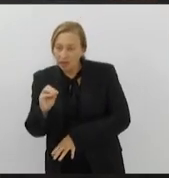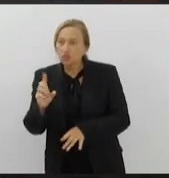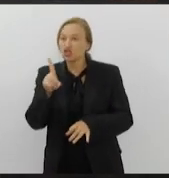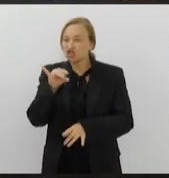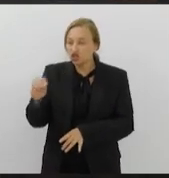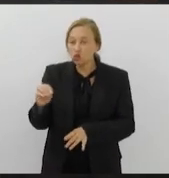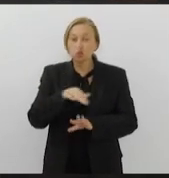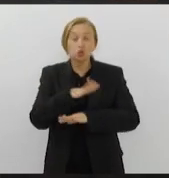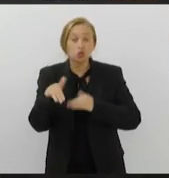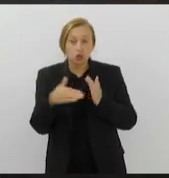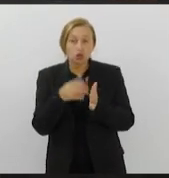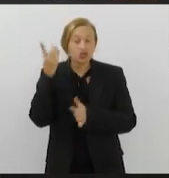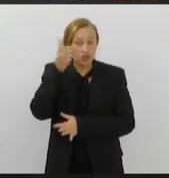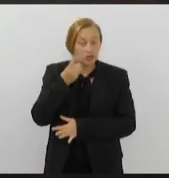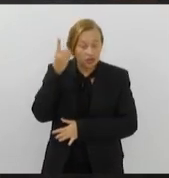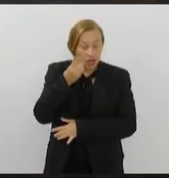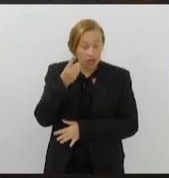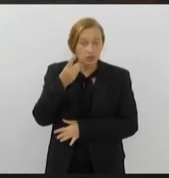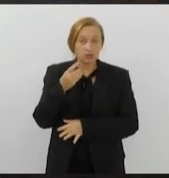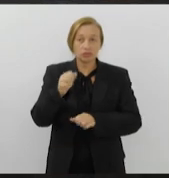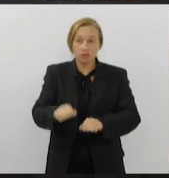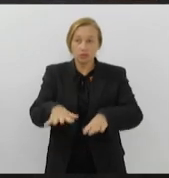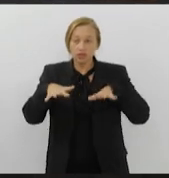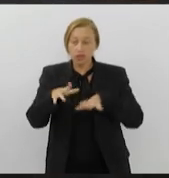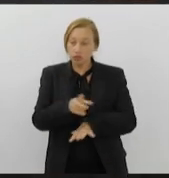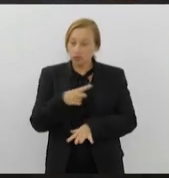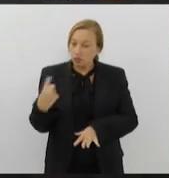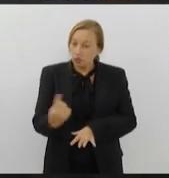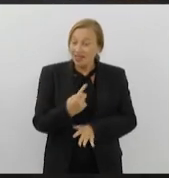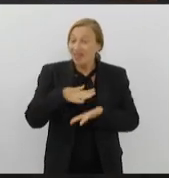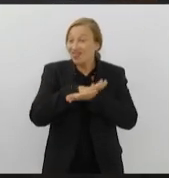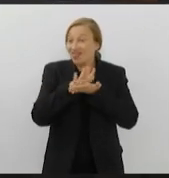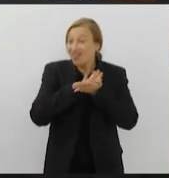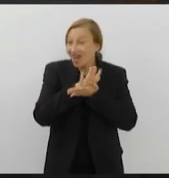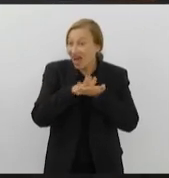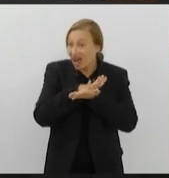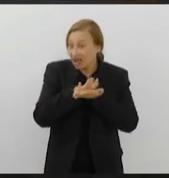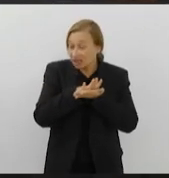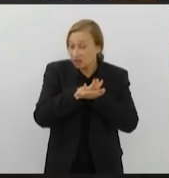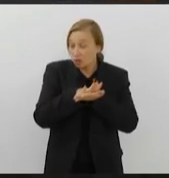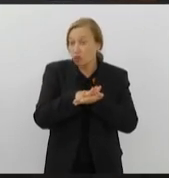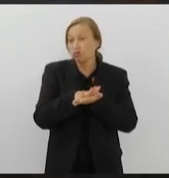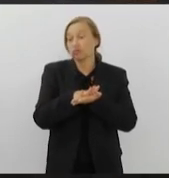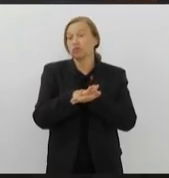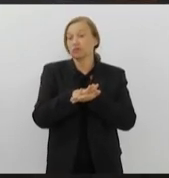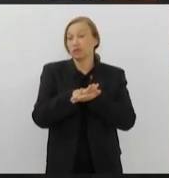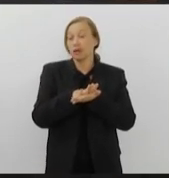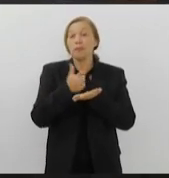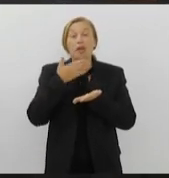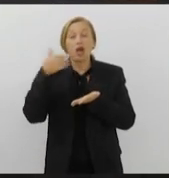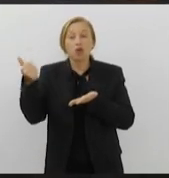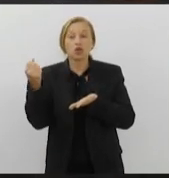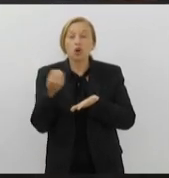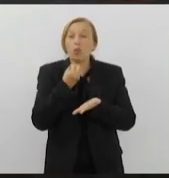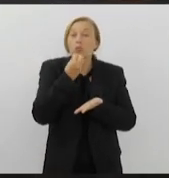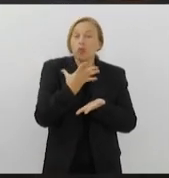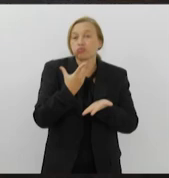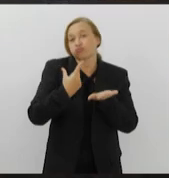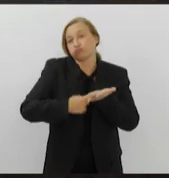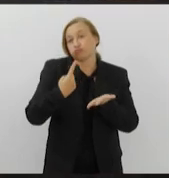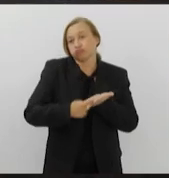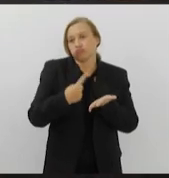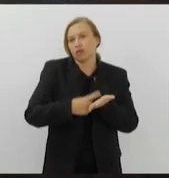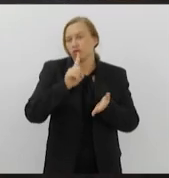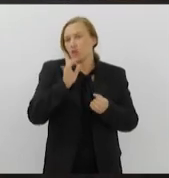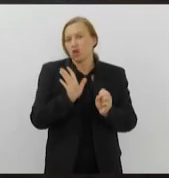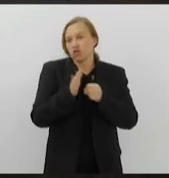em especial, aliás, todo o plenário nosso, nada como se tentar um bom acordo, eu acho que fica bom para todo mundo, não é escondido para